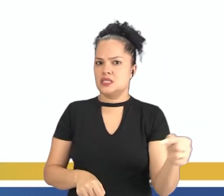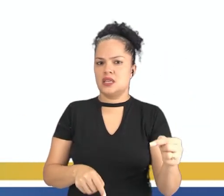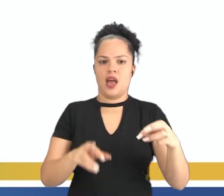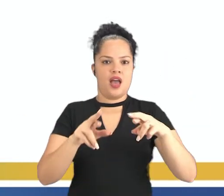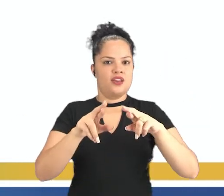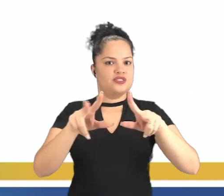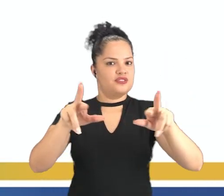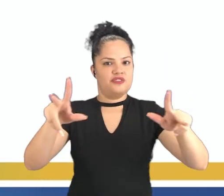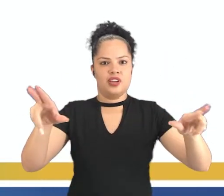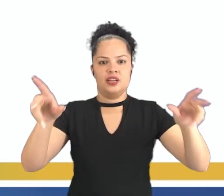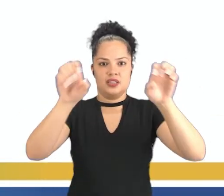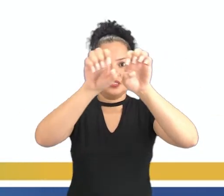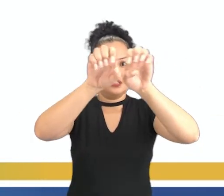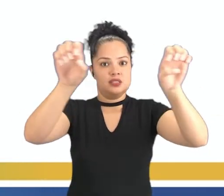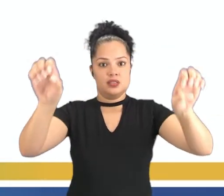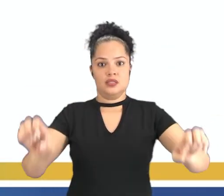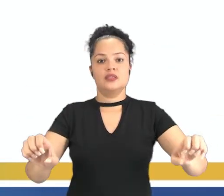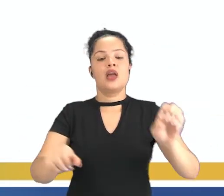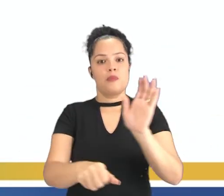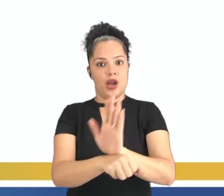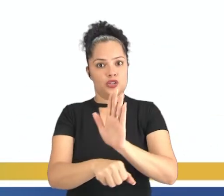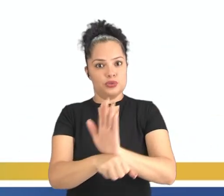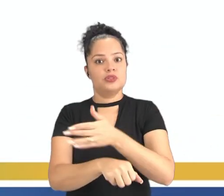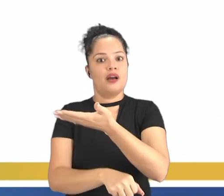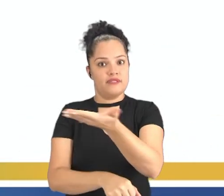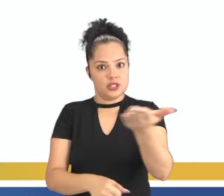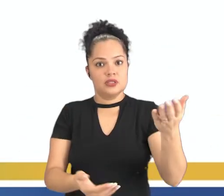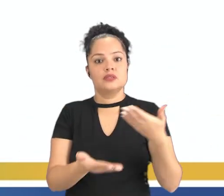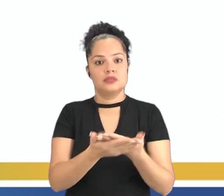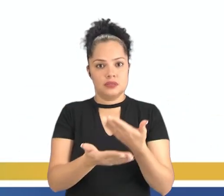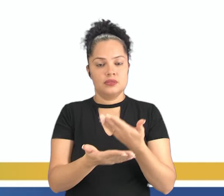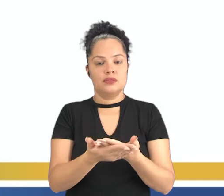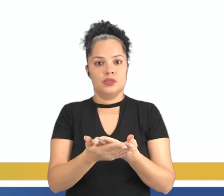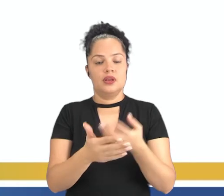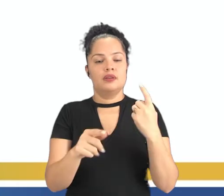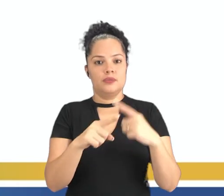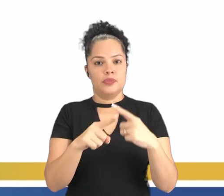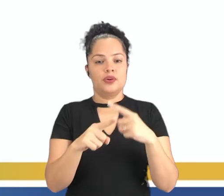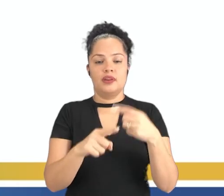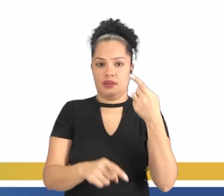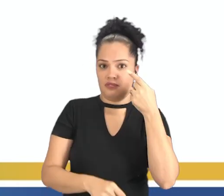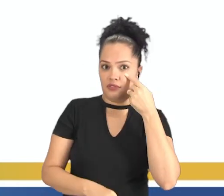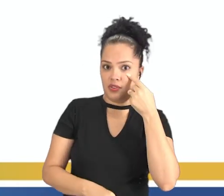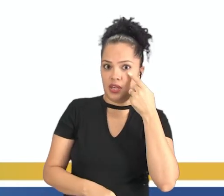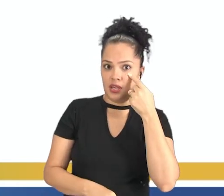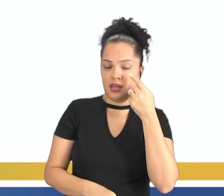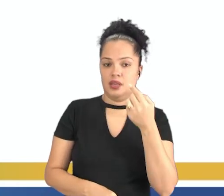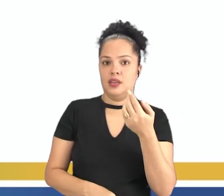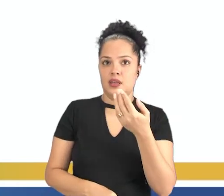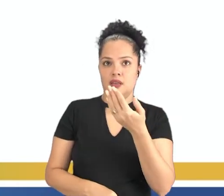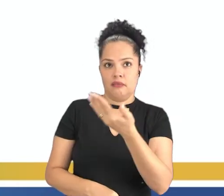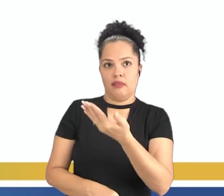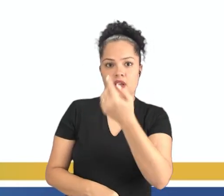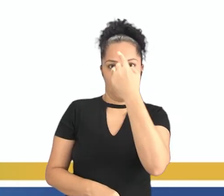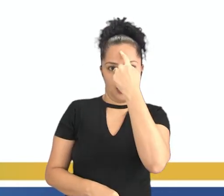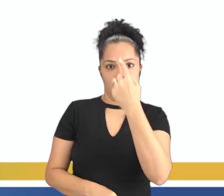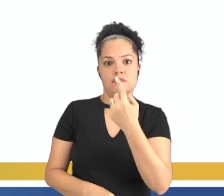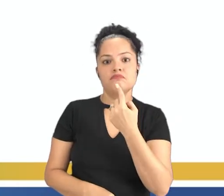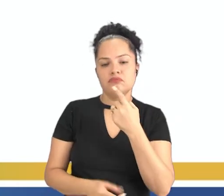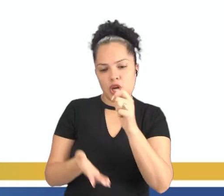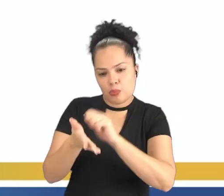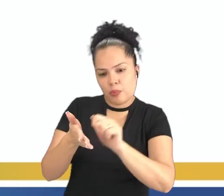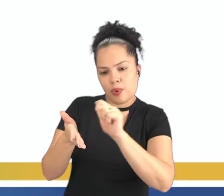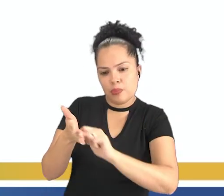Então, isso aqui pode fazer toda a diferença na hora de você estudar. Porque você vendo essas imagens, vendo essas